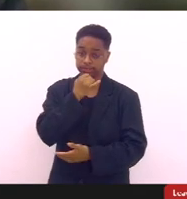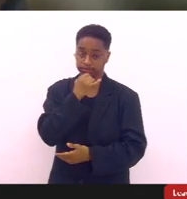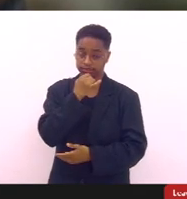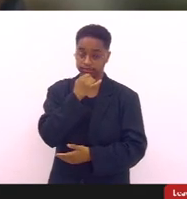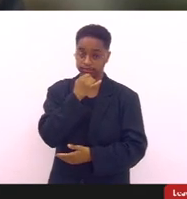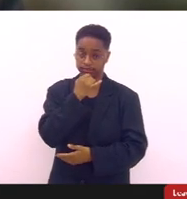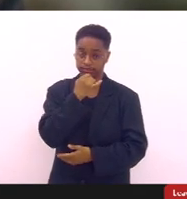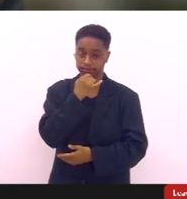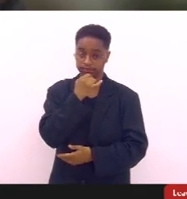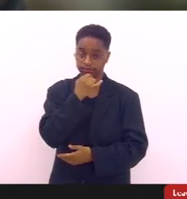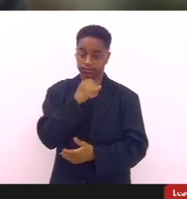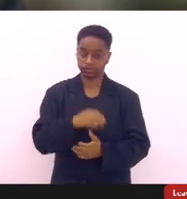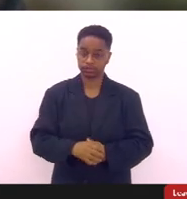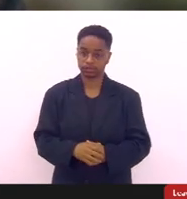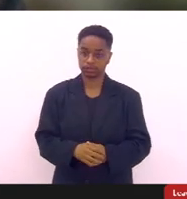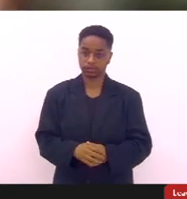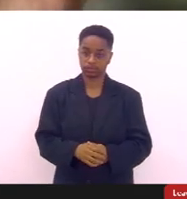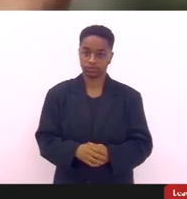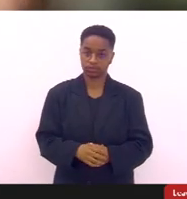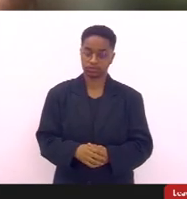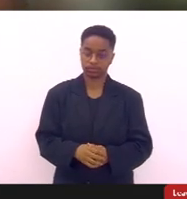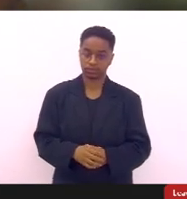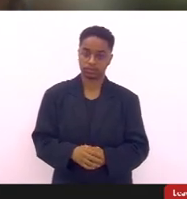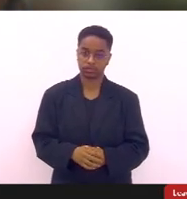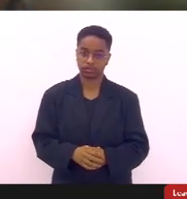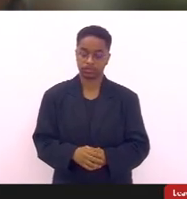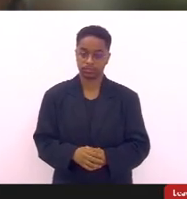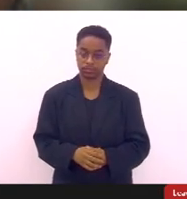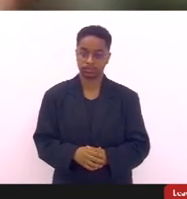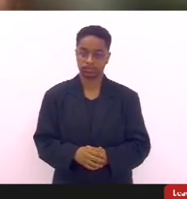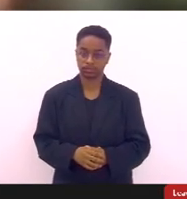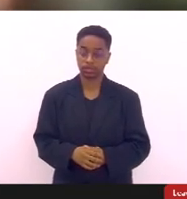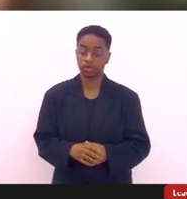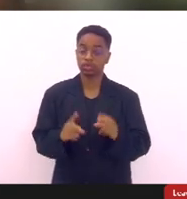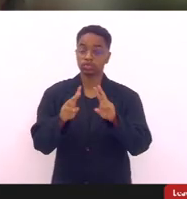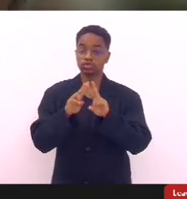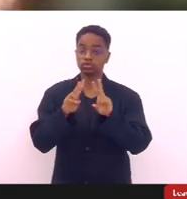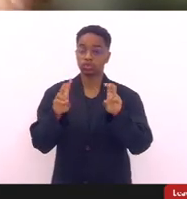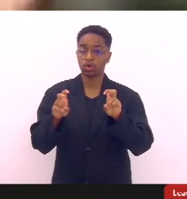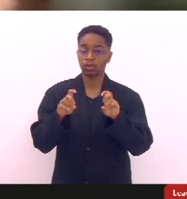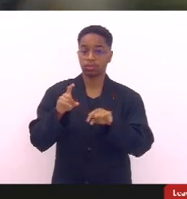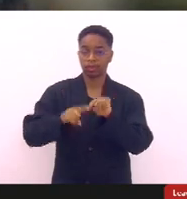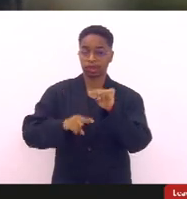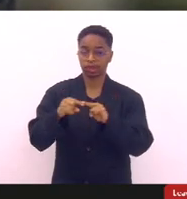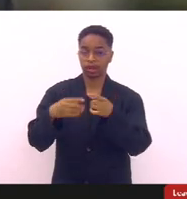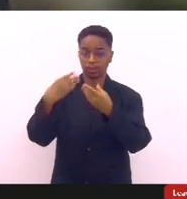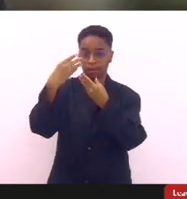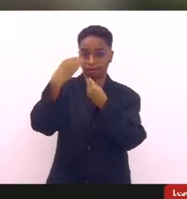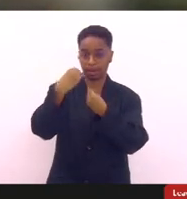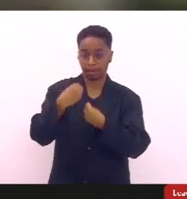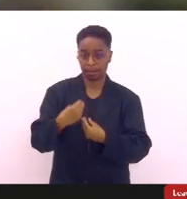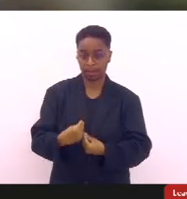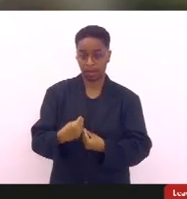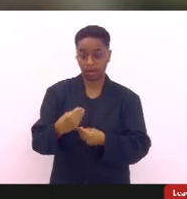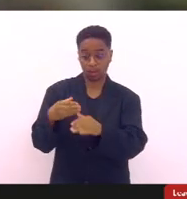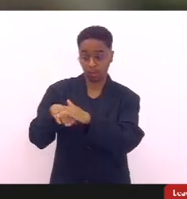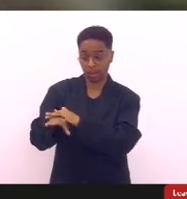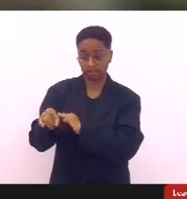com relação ao aparelho de raio-x que está empacotado, que é uma